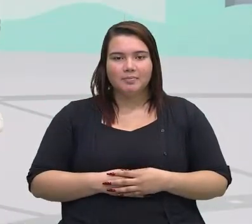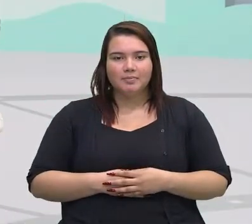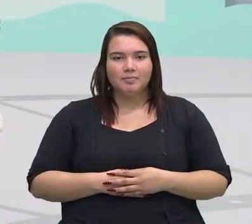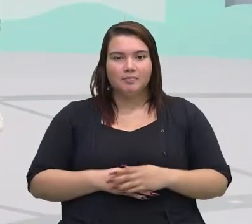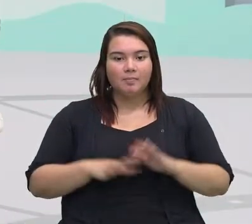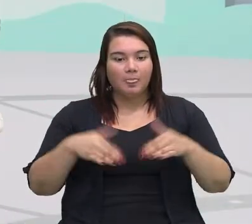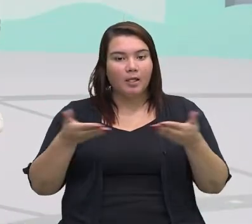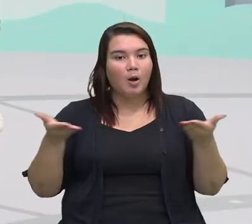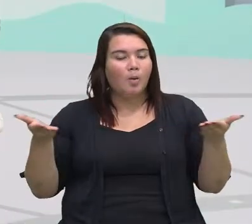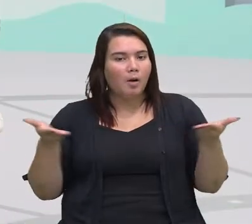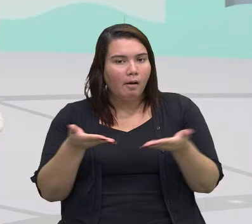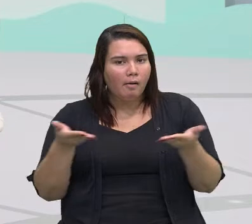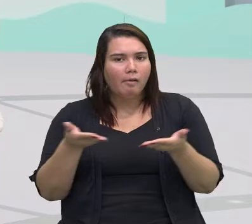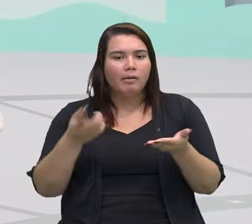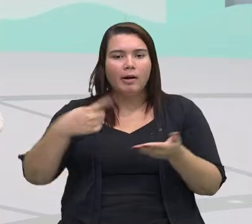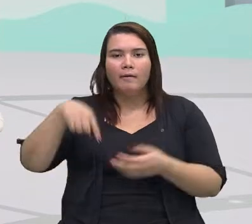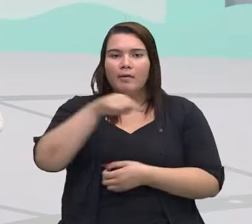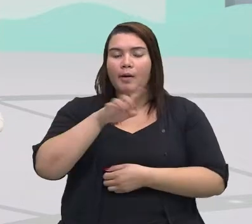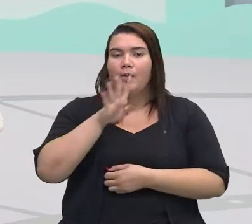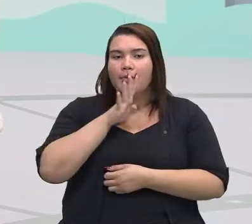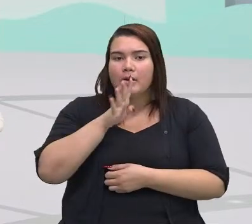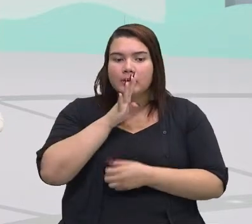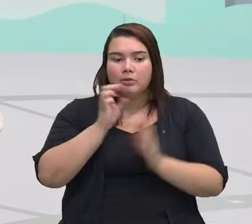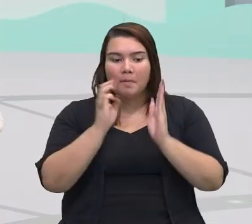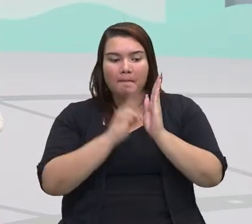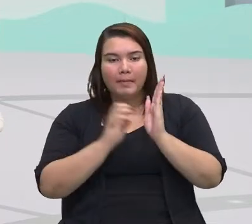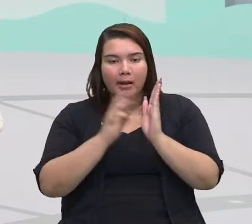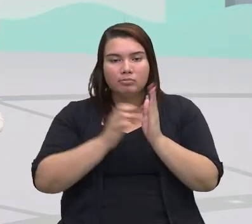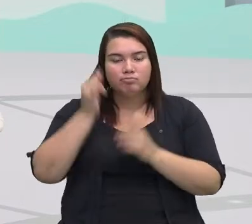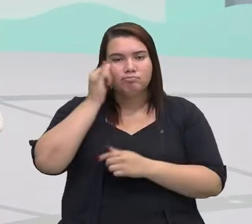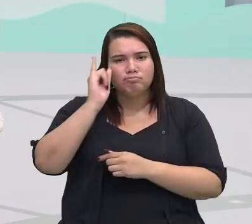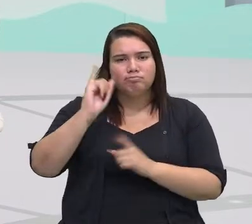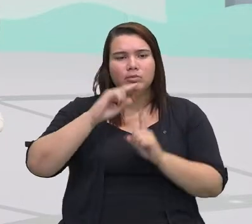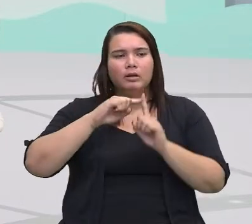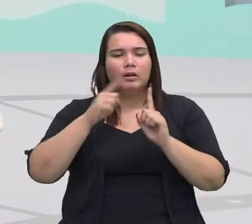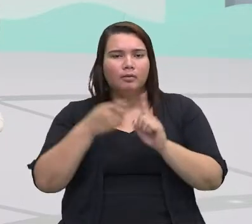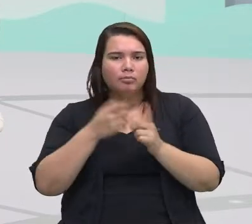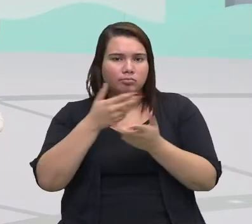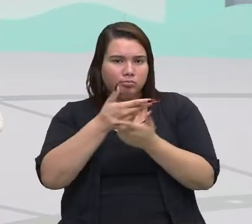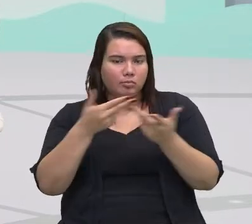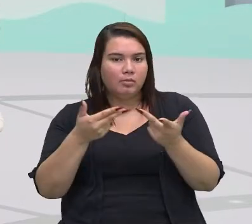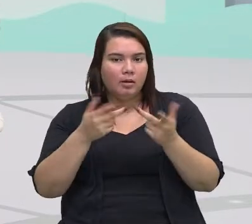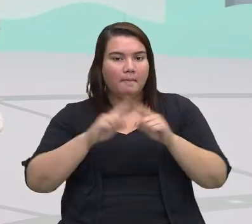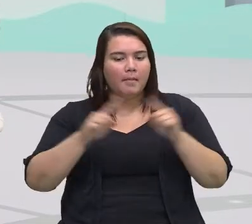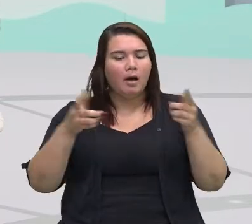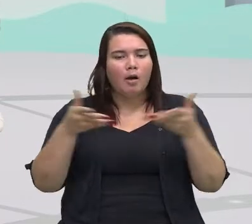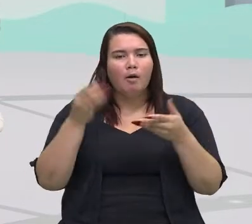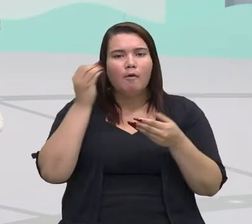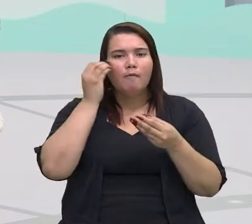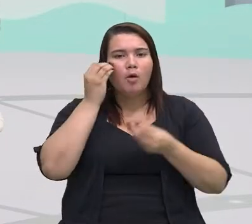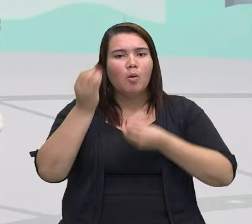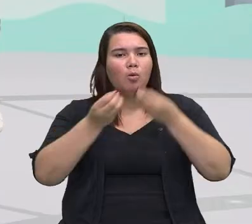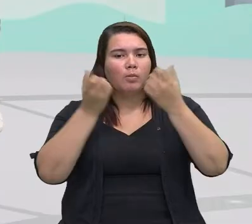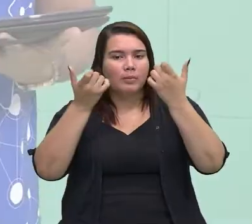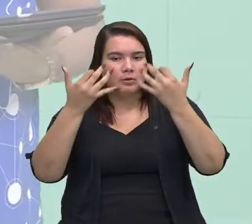Então agora você vai conhecer um pouco mais dos métodos contraceptivos, mas antes a gente vai observar um pouco dessa